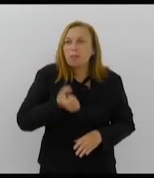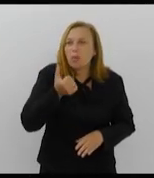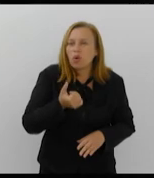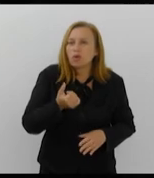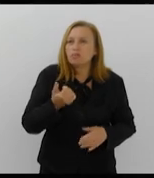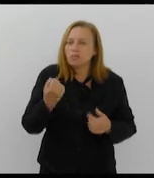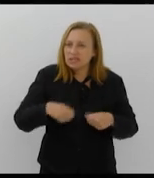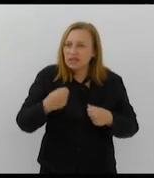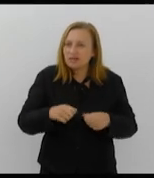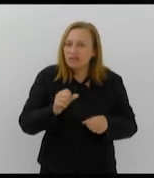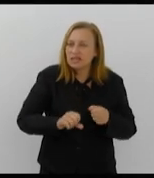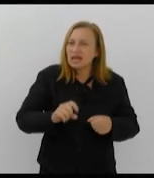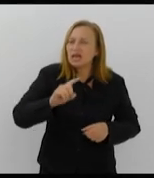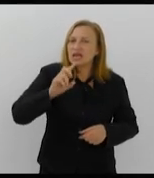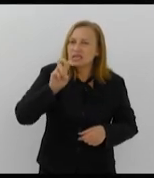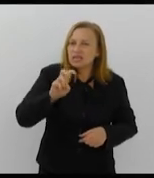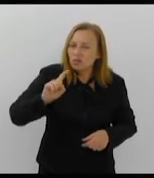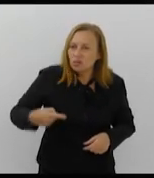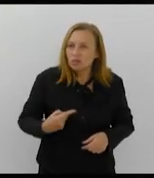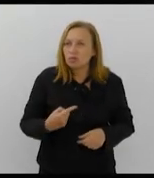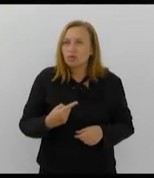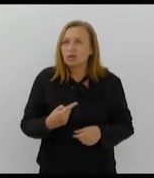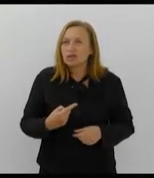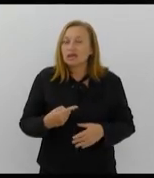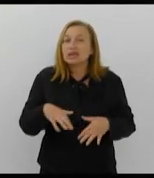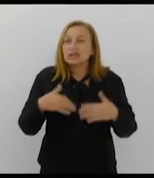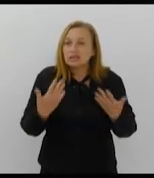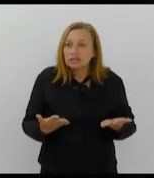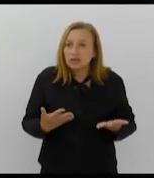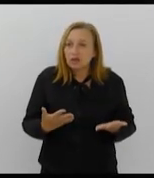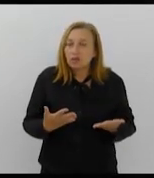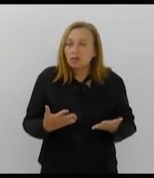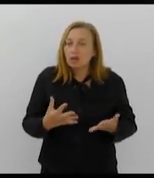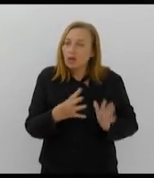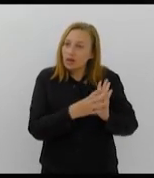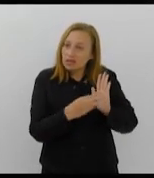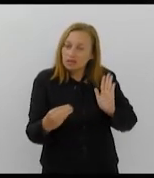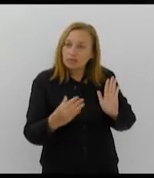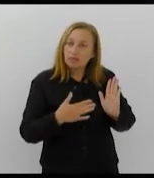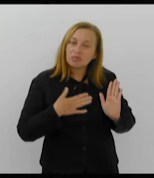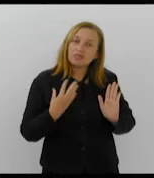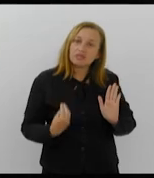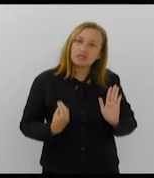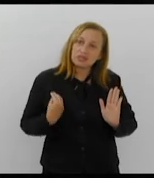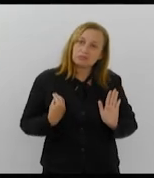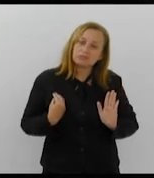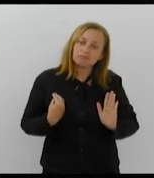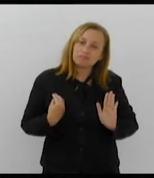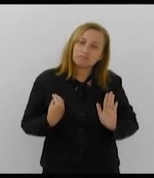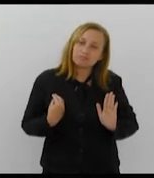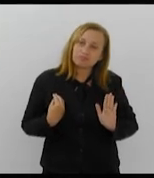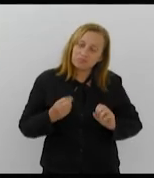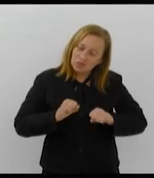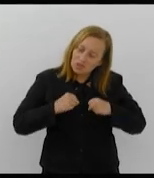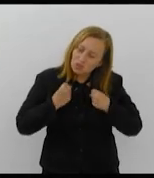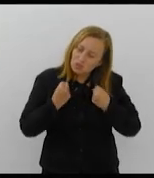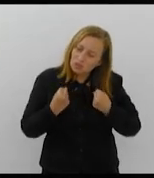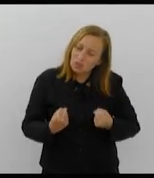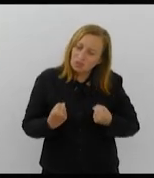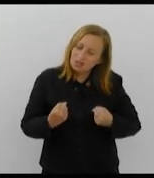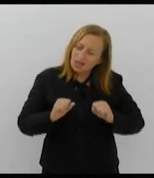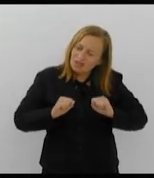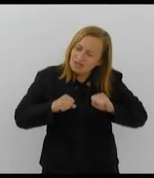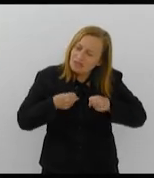que fazer 5.000 entradas. Então, esse é o exemplo que eu levo na minha vida. Me esforçar